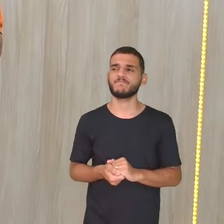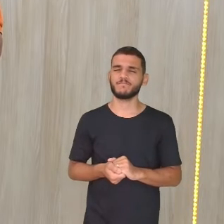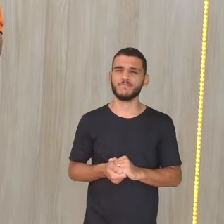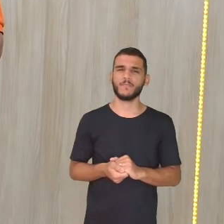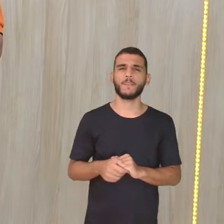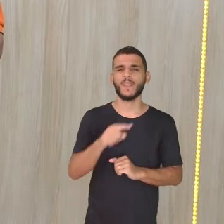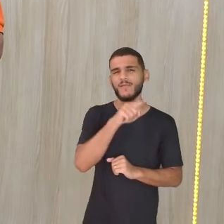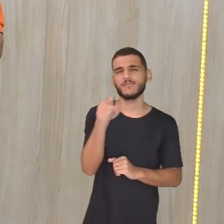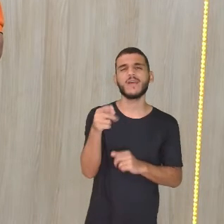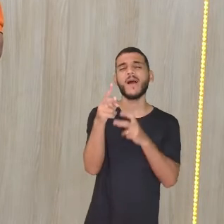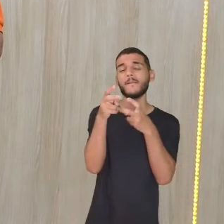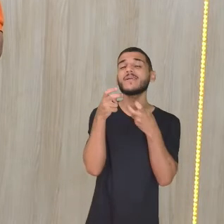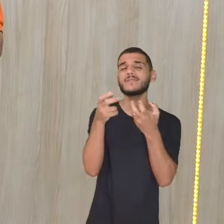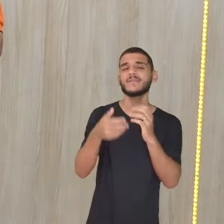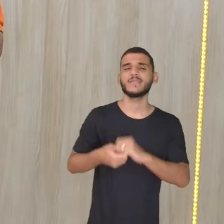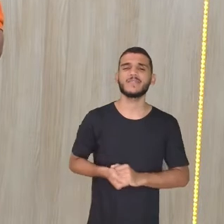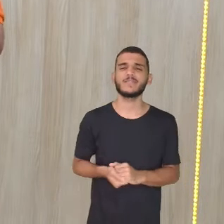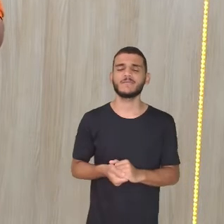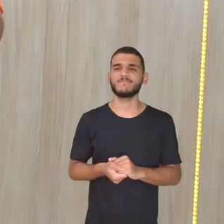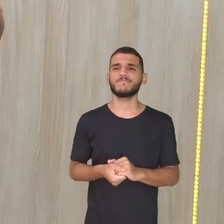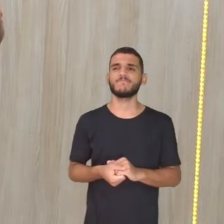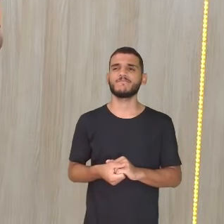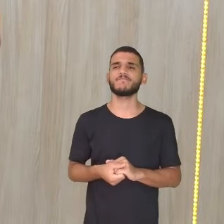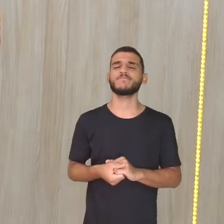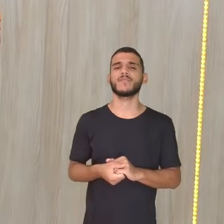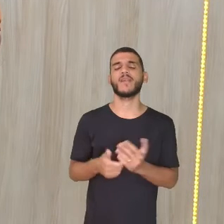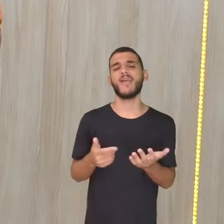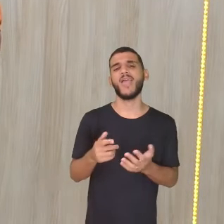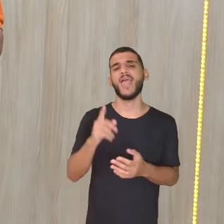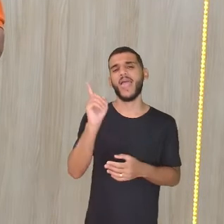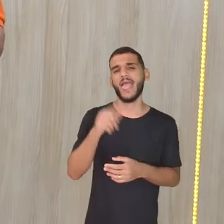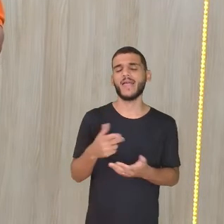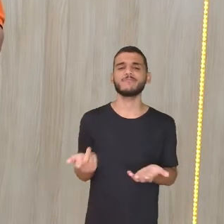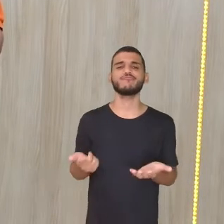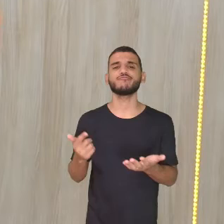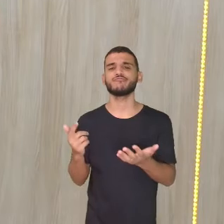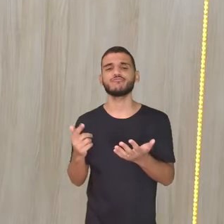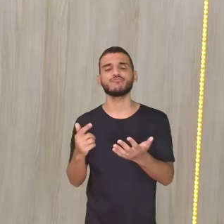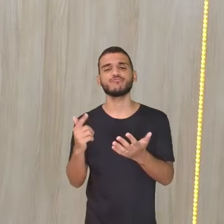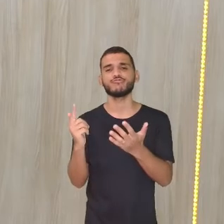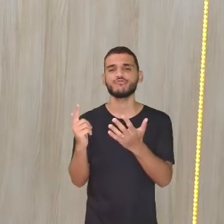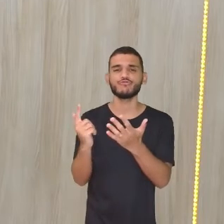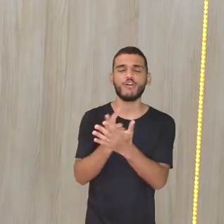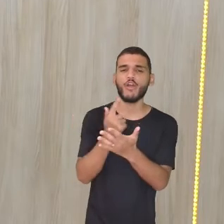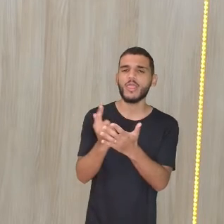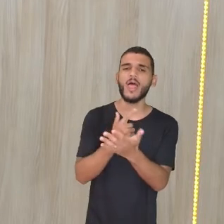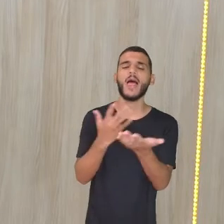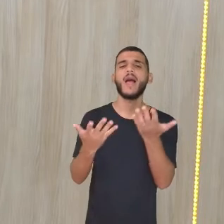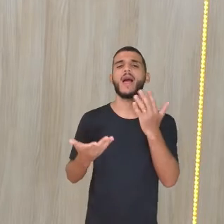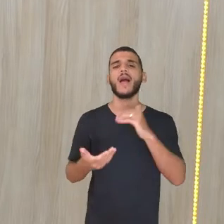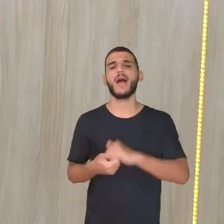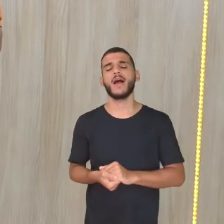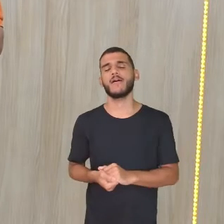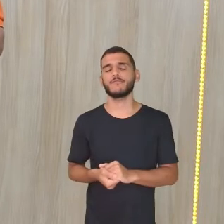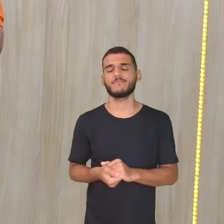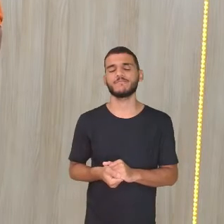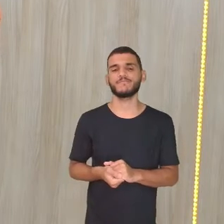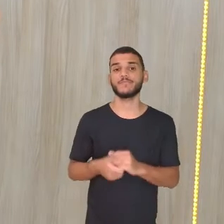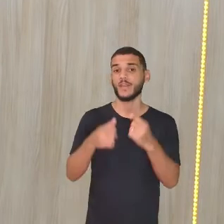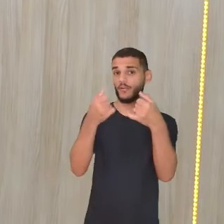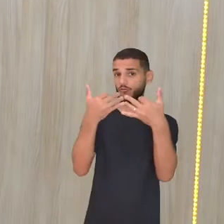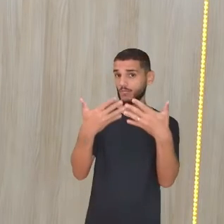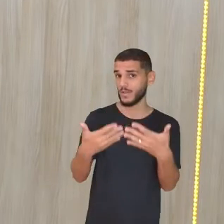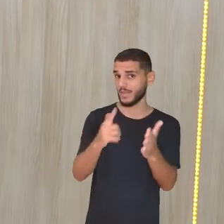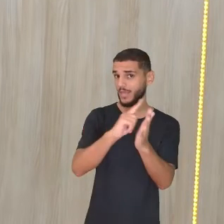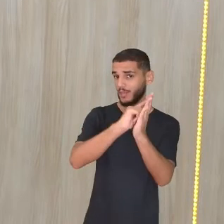já perceberam? Foi um jornal, não é? Eu falei no início da aula que o gênero entrevista é da